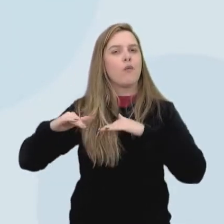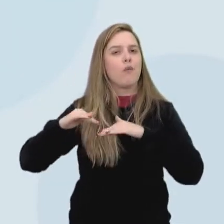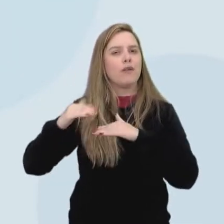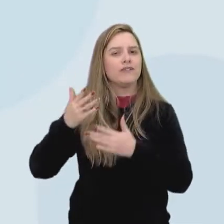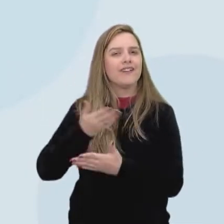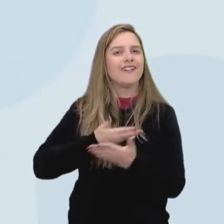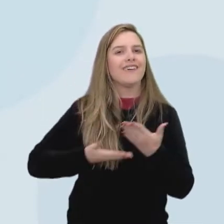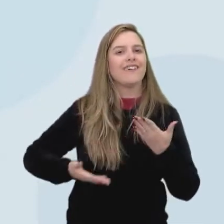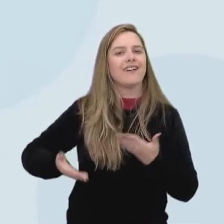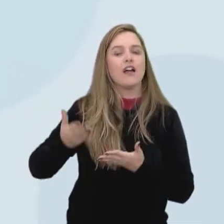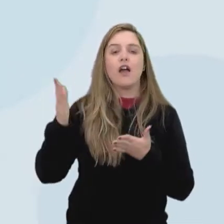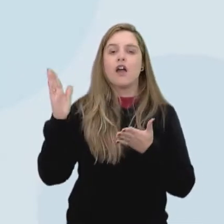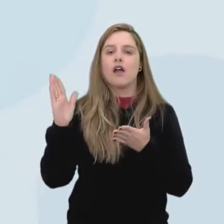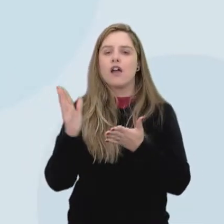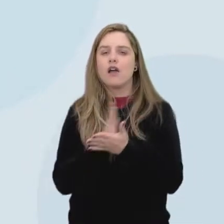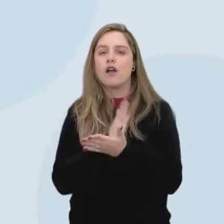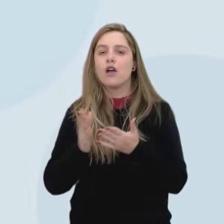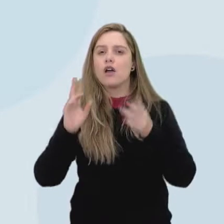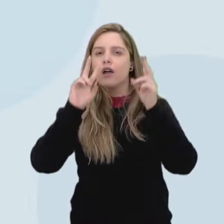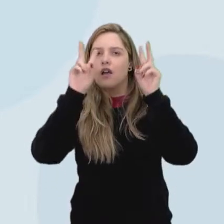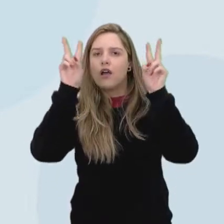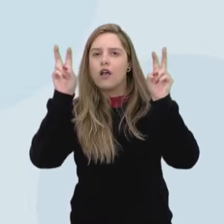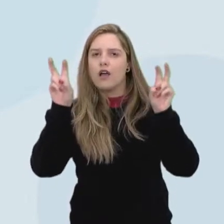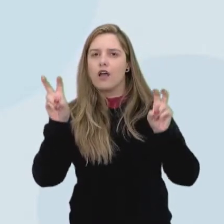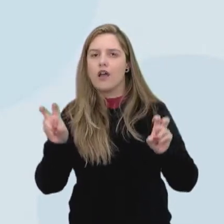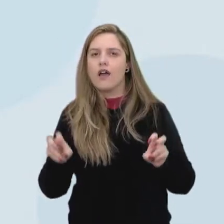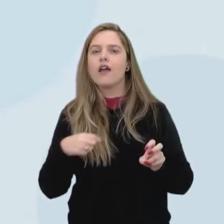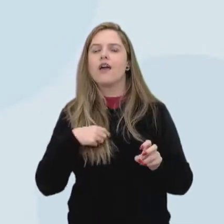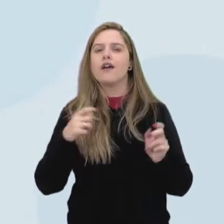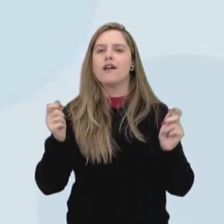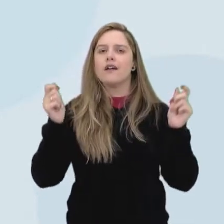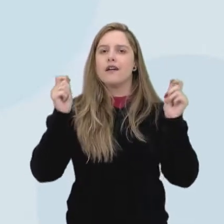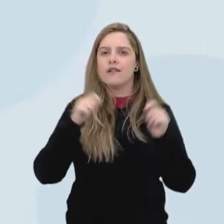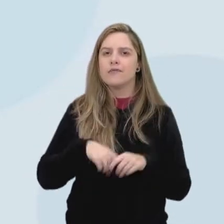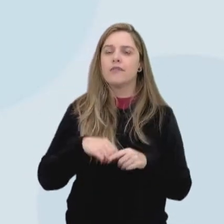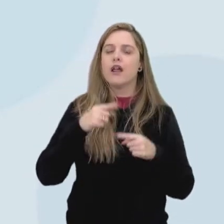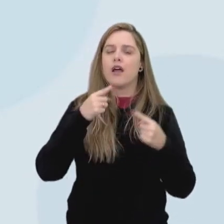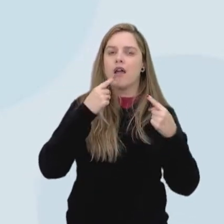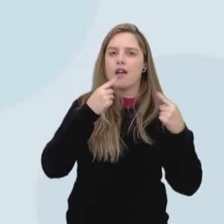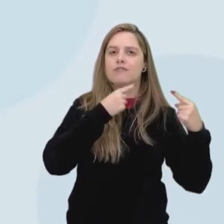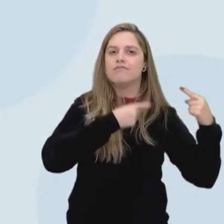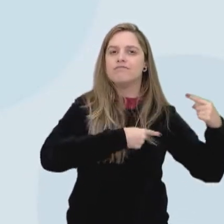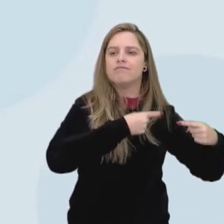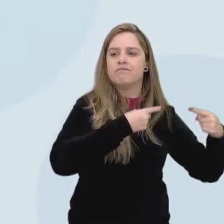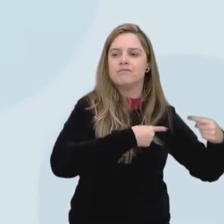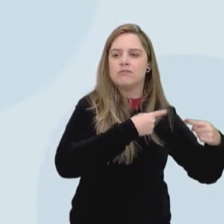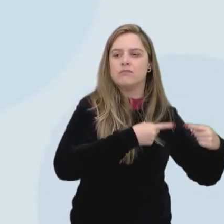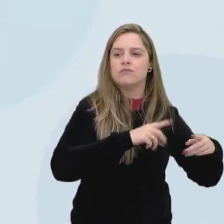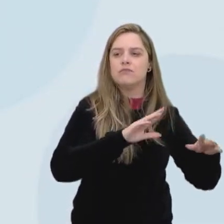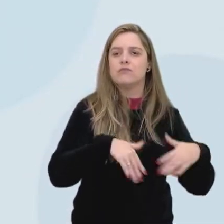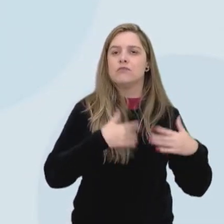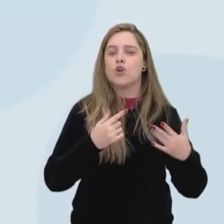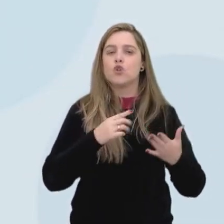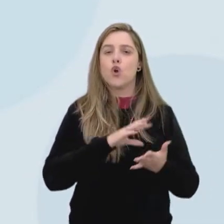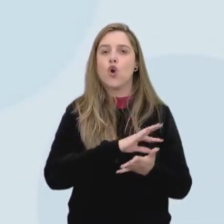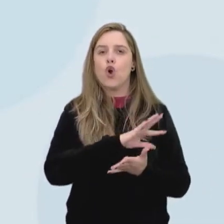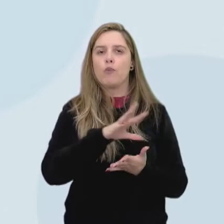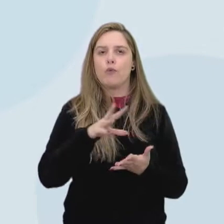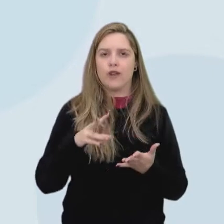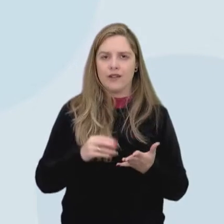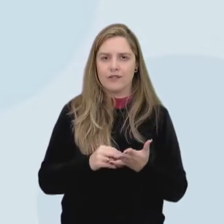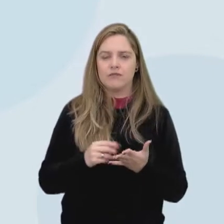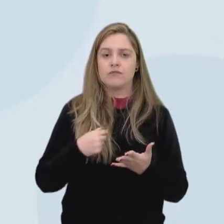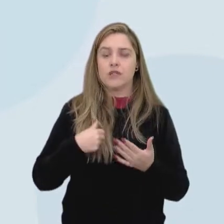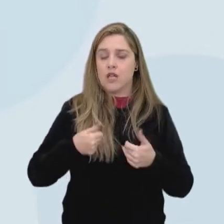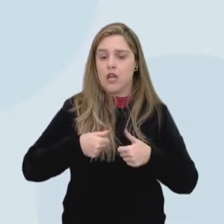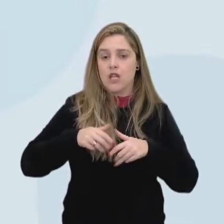interação, alguns temas, né, que a gente poderia aí debater ao longo do nosso componente. Deixei